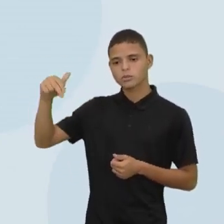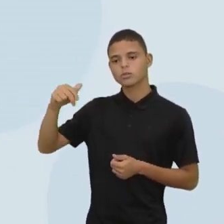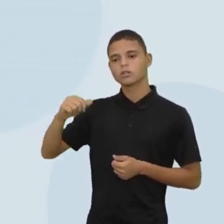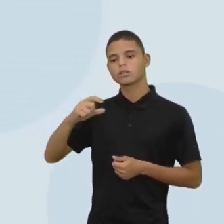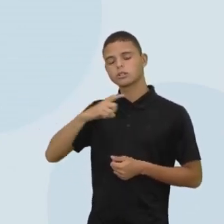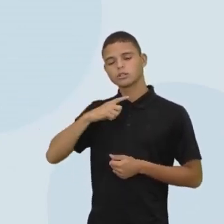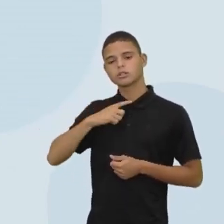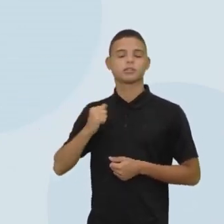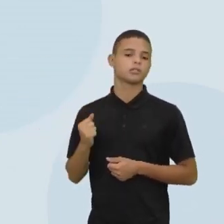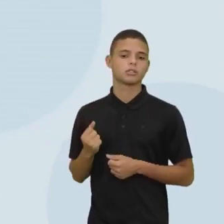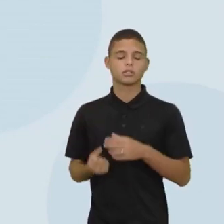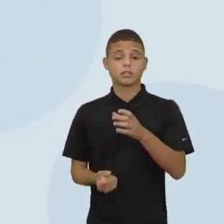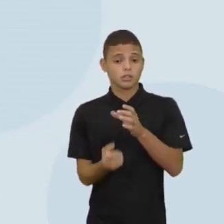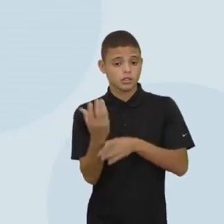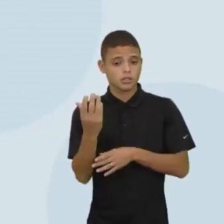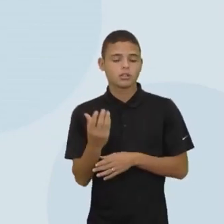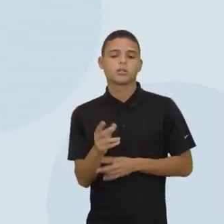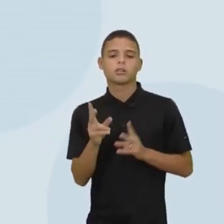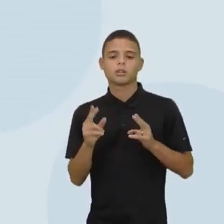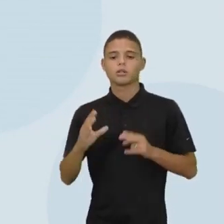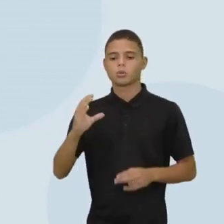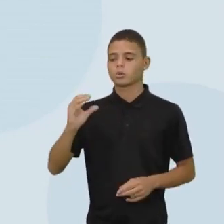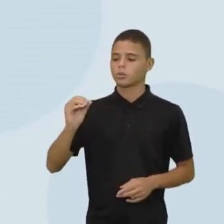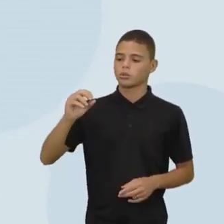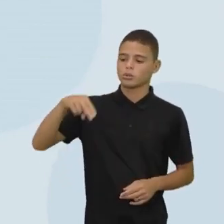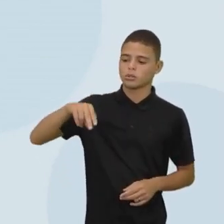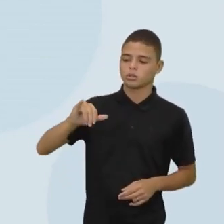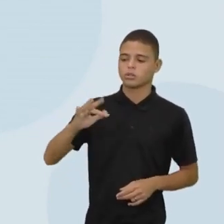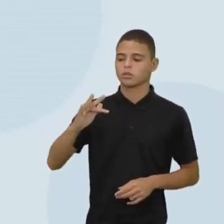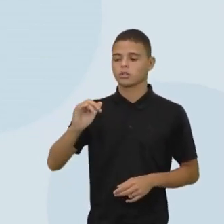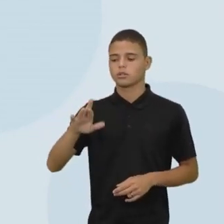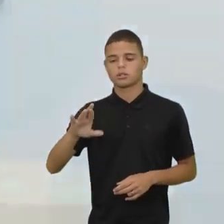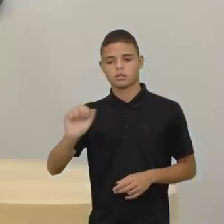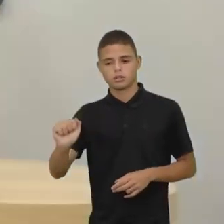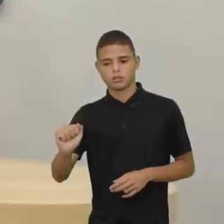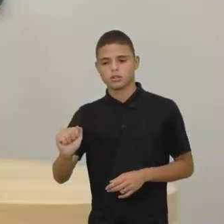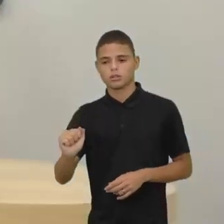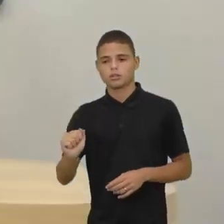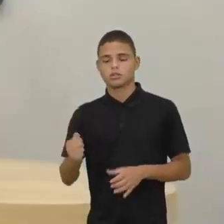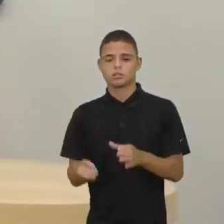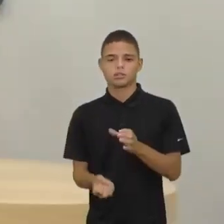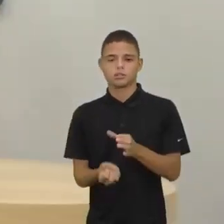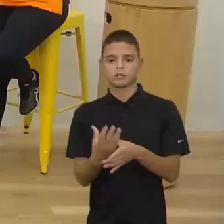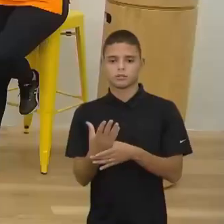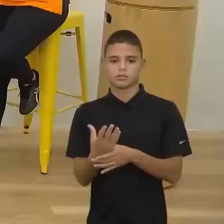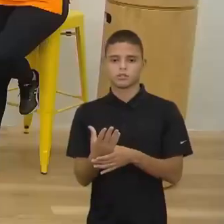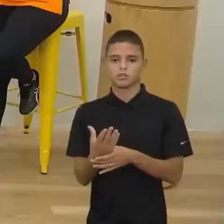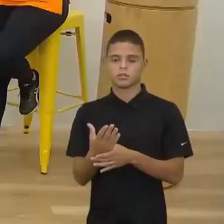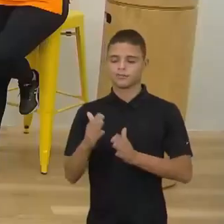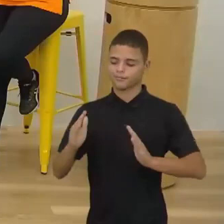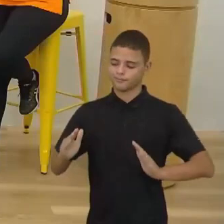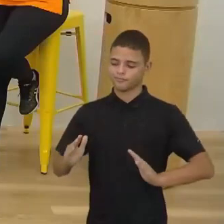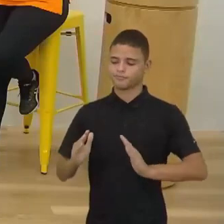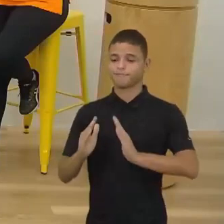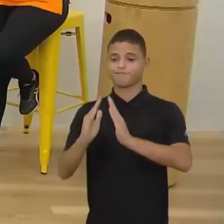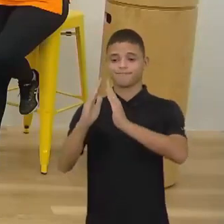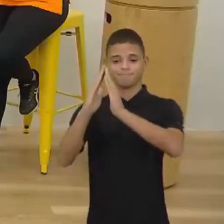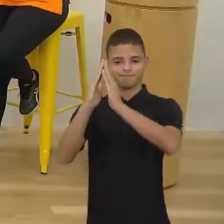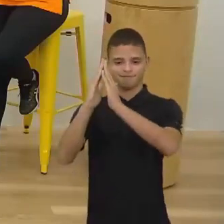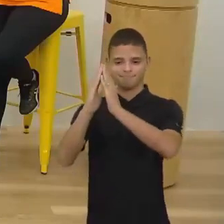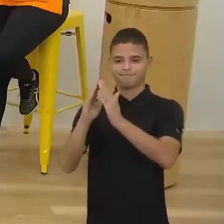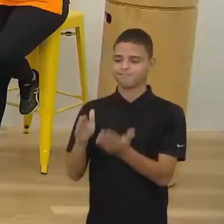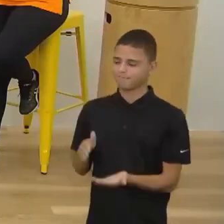têm uma formação mais de coníferas. Por isso a denominação de coníferas, formato de... Cone. Olha